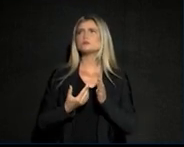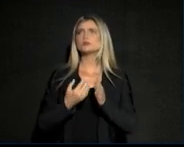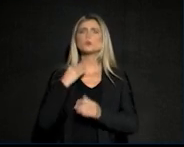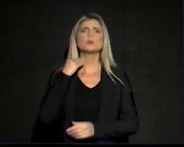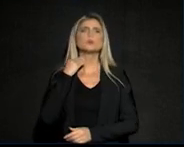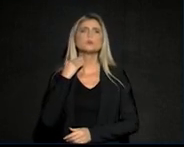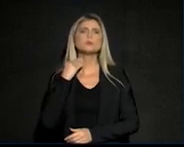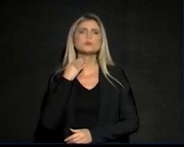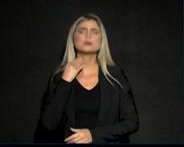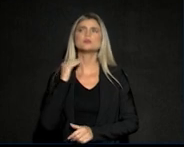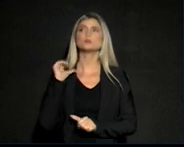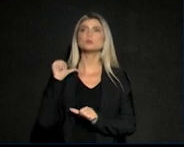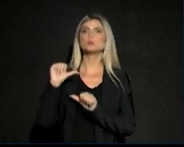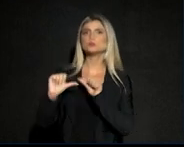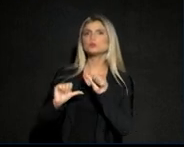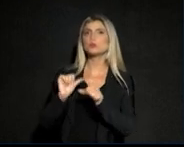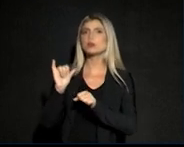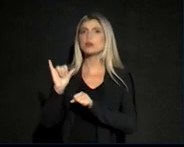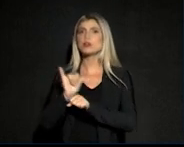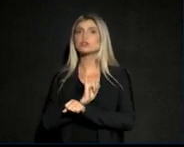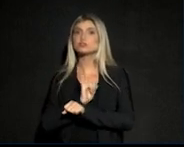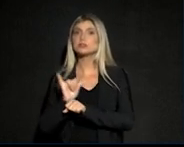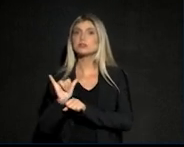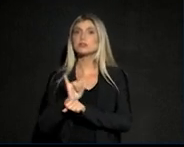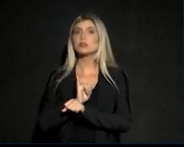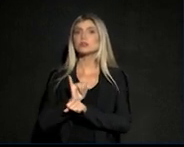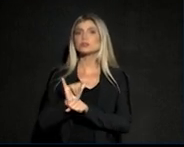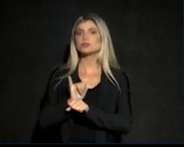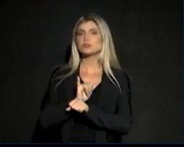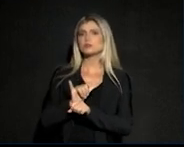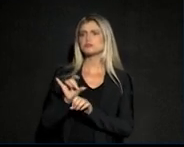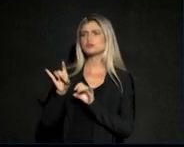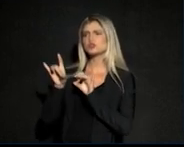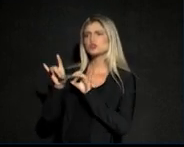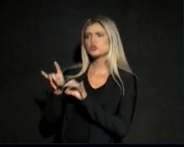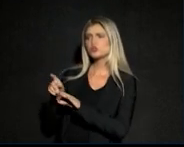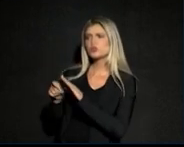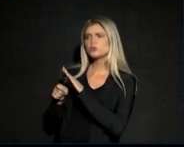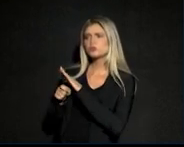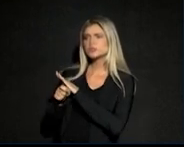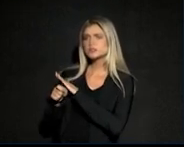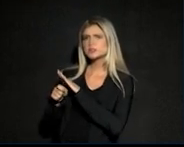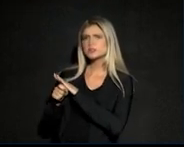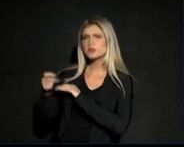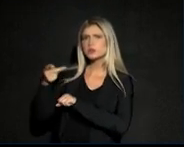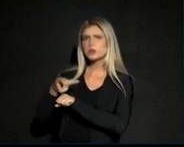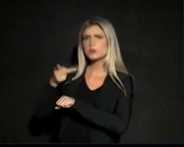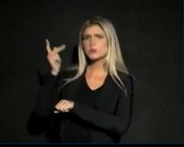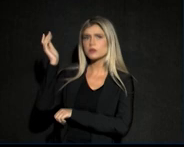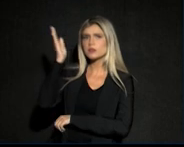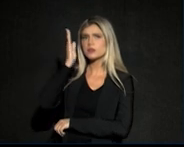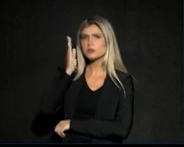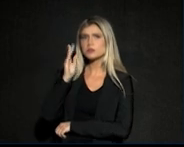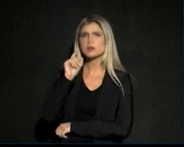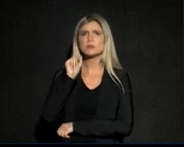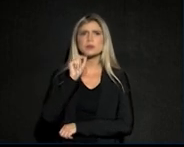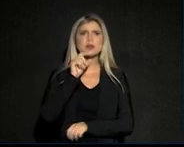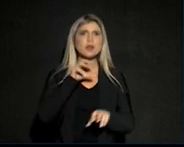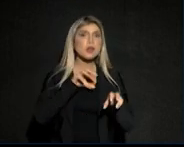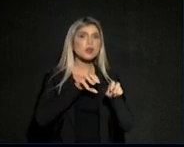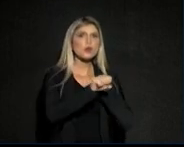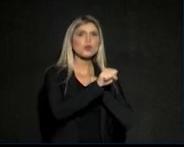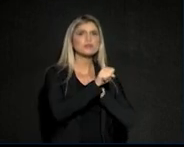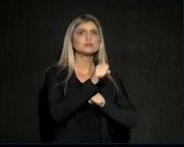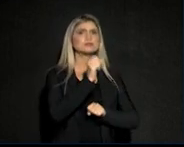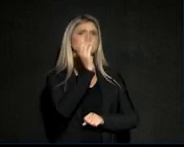estratégia de deixar de financiar os campeões nacionais para os heróis nacionais estão a